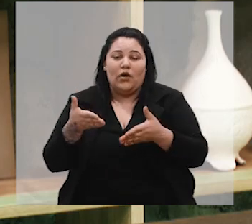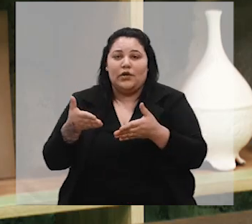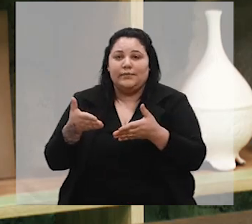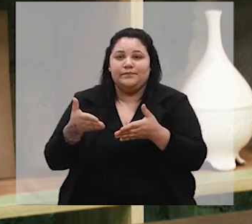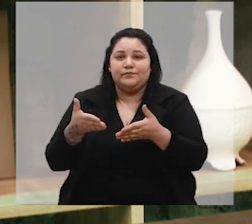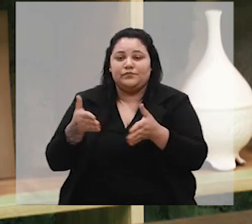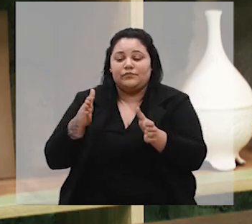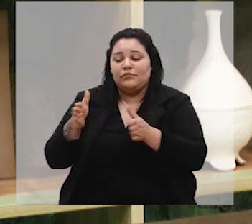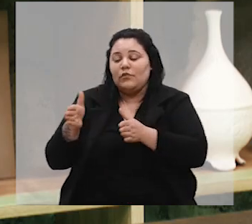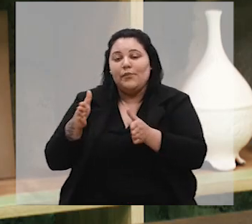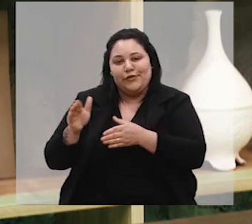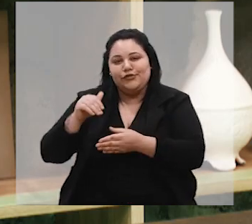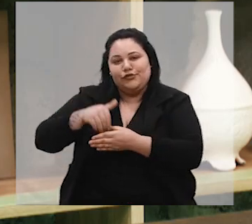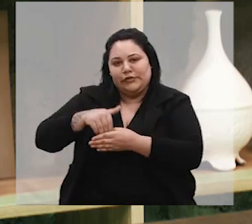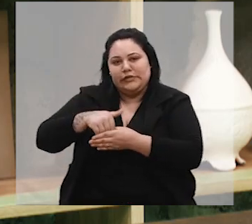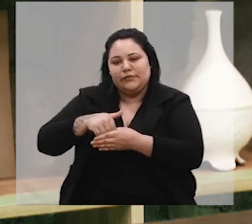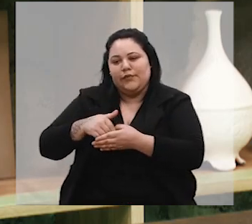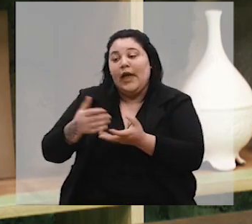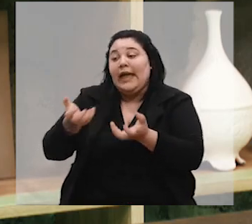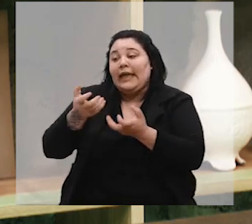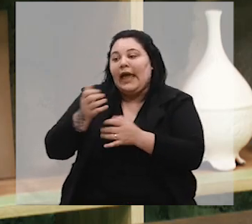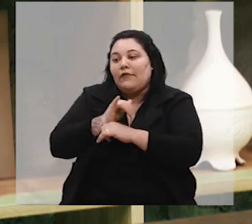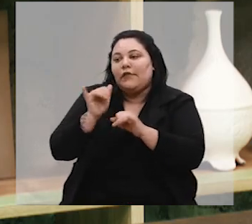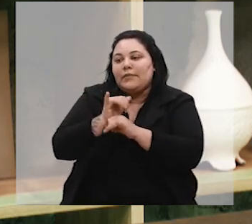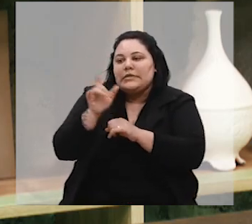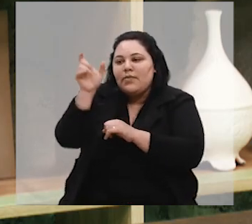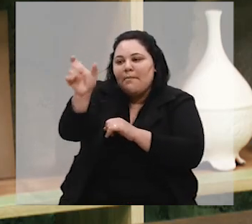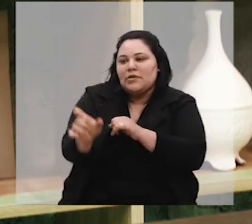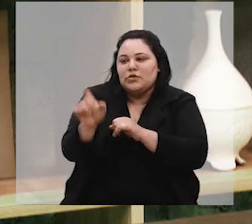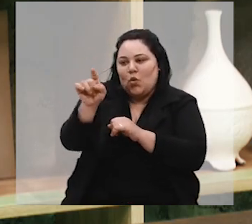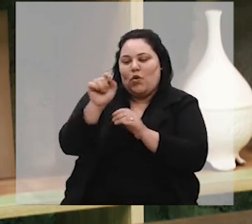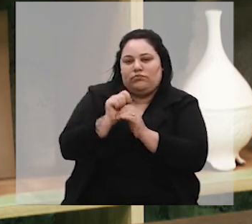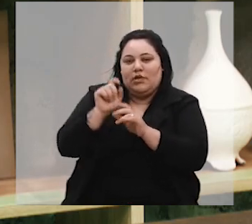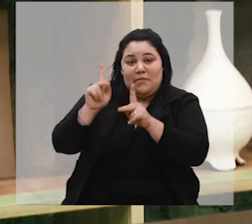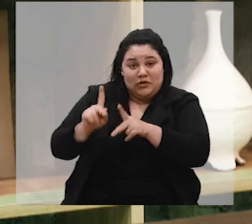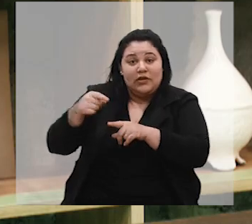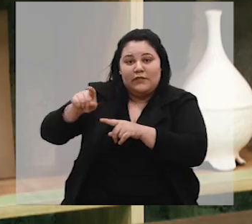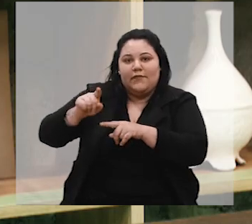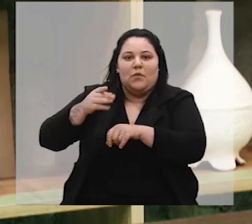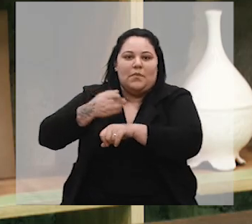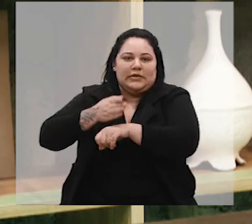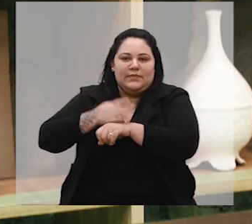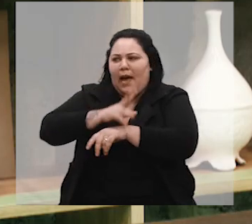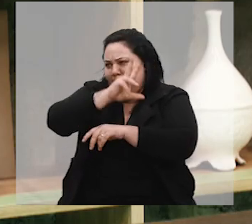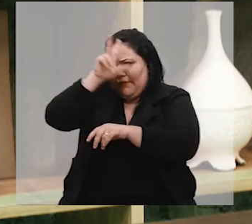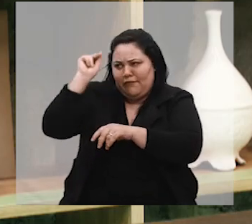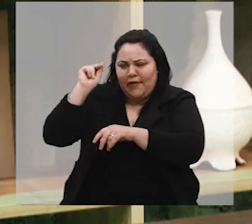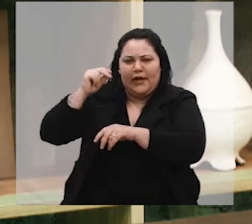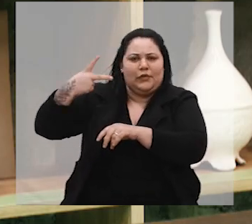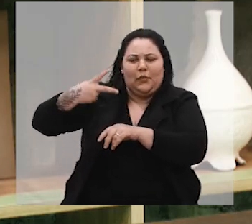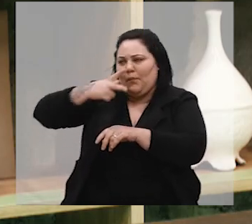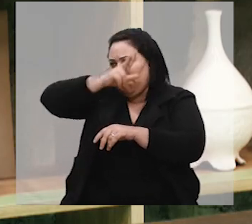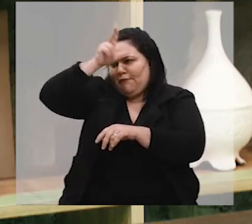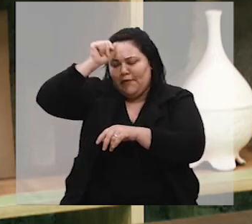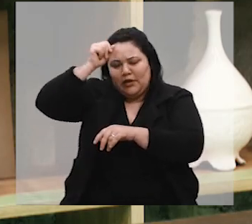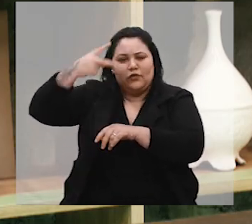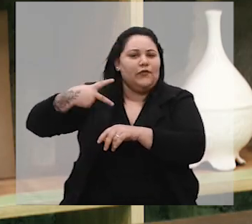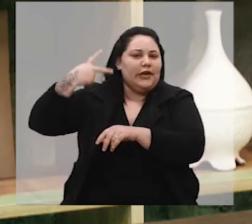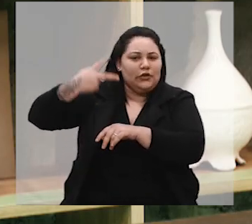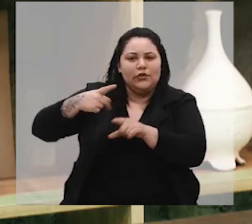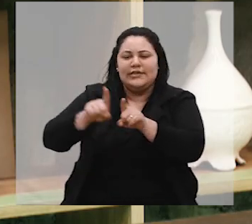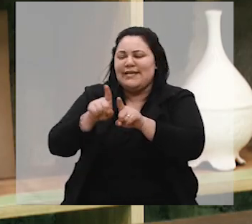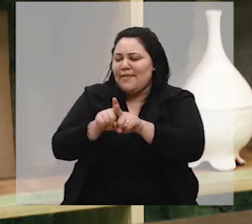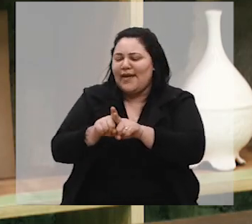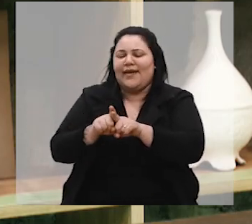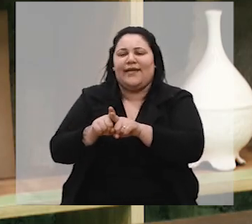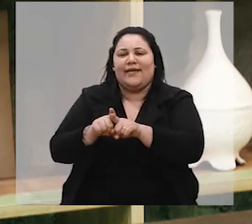chegando o pleito, quero informações do meu candidato ou dos candidatos a prefeito e vice-prefeito, dos possíveis